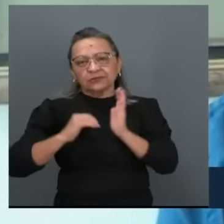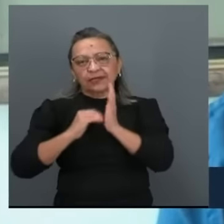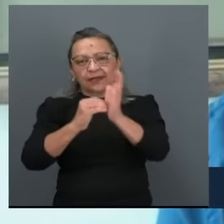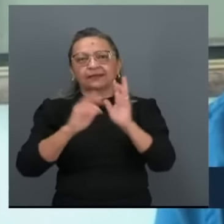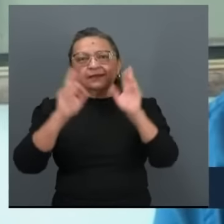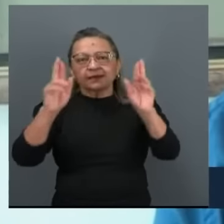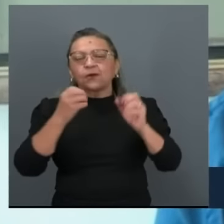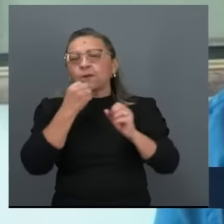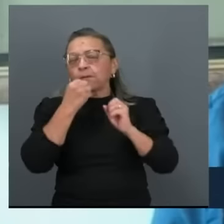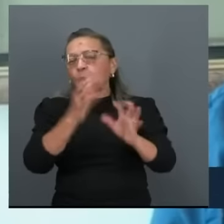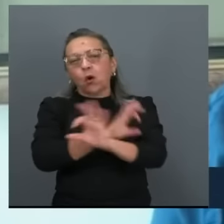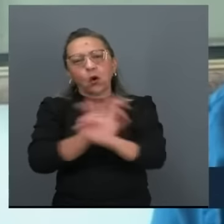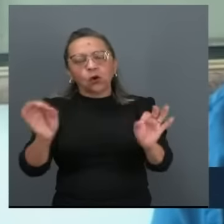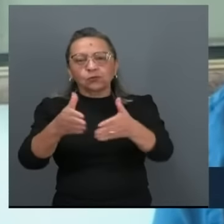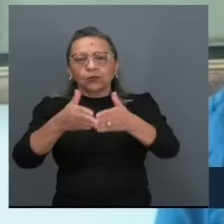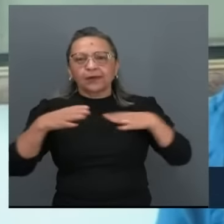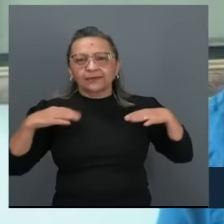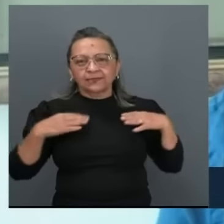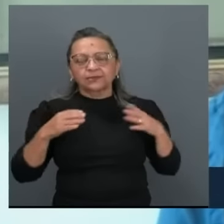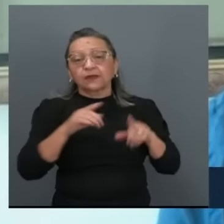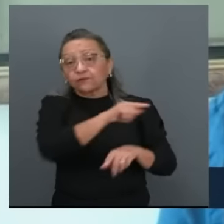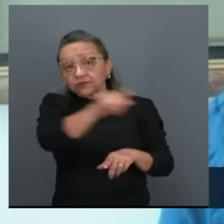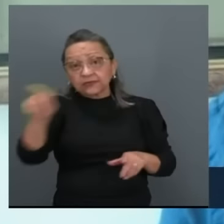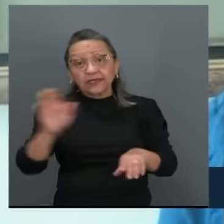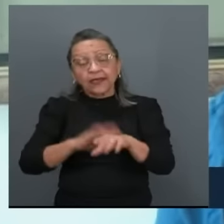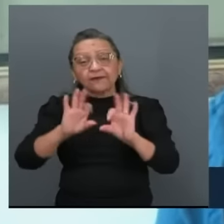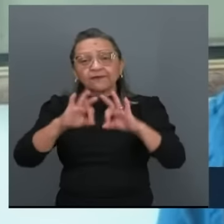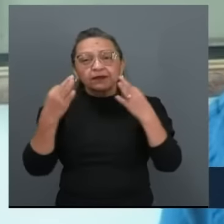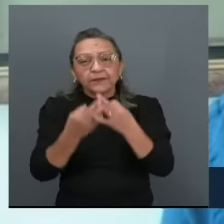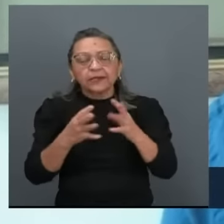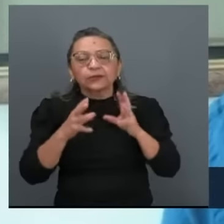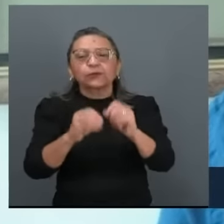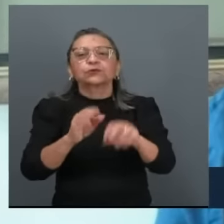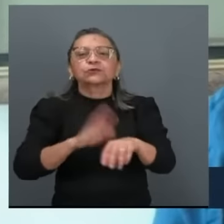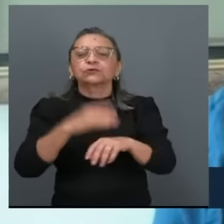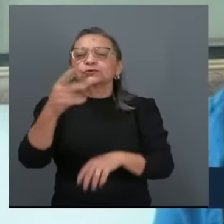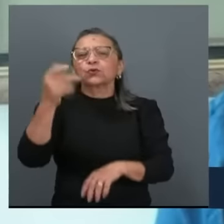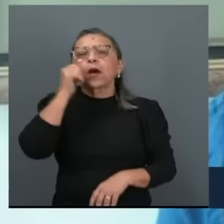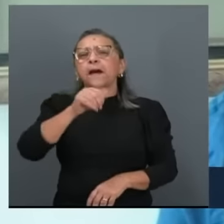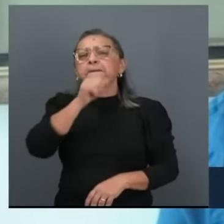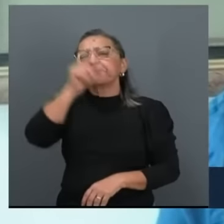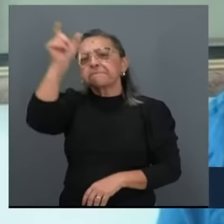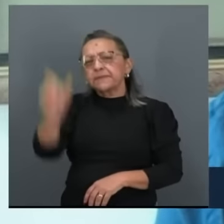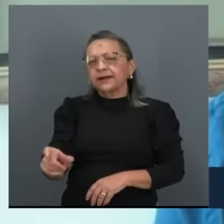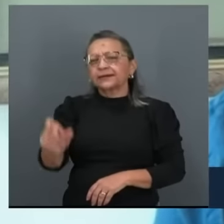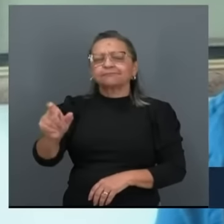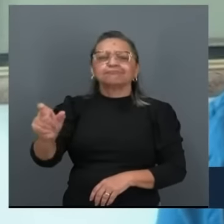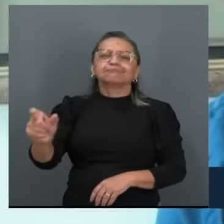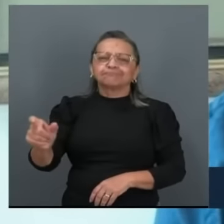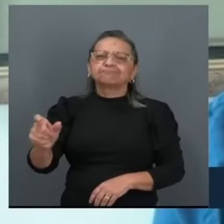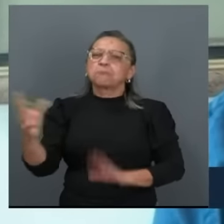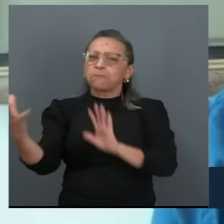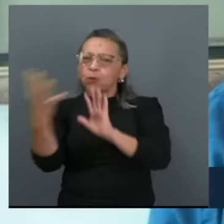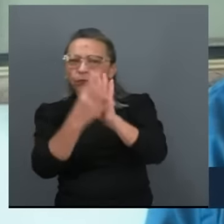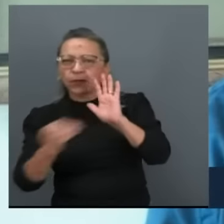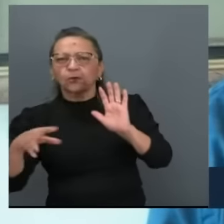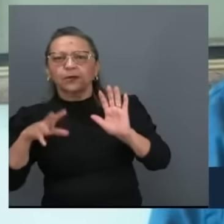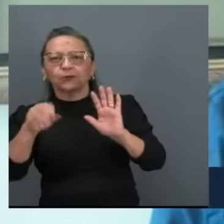desejando um bom recesso a você e sua família querida. Já falei sobre sua mãe, exemplar para todos nós, que está